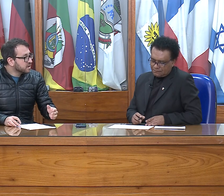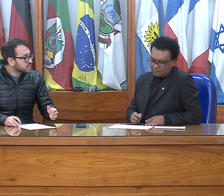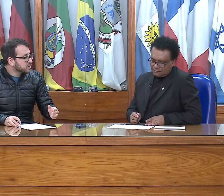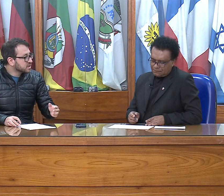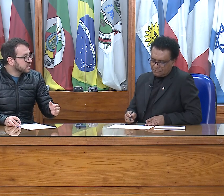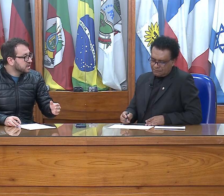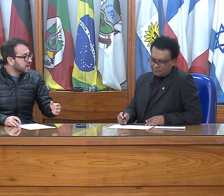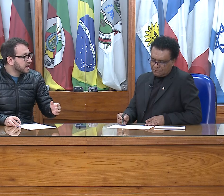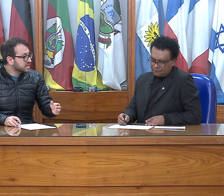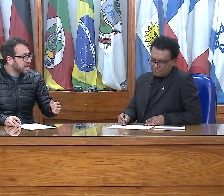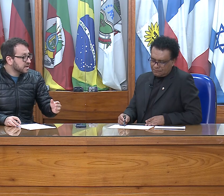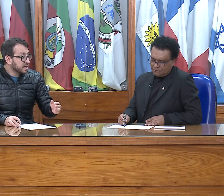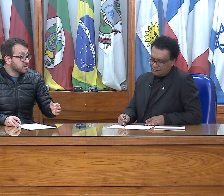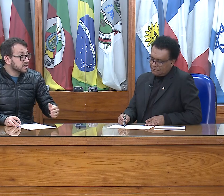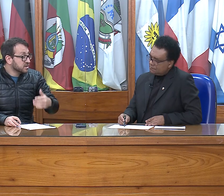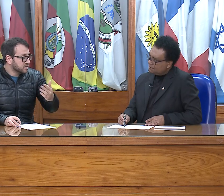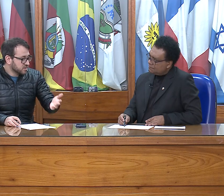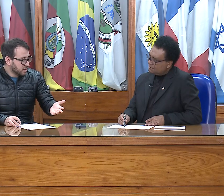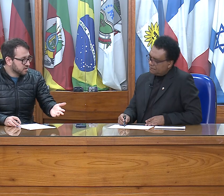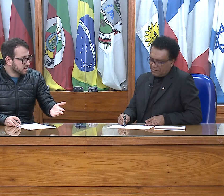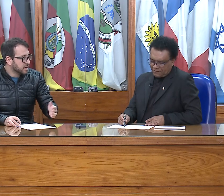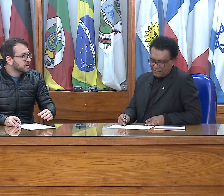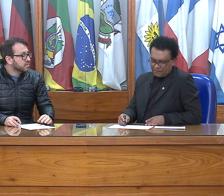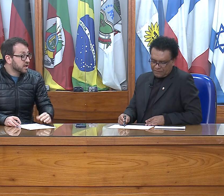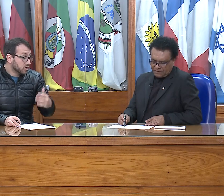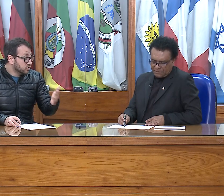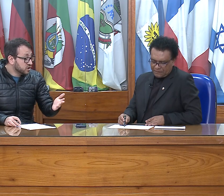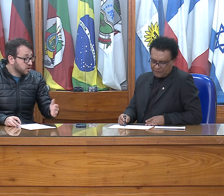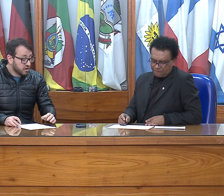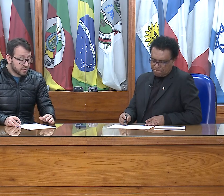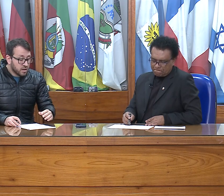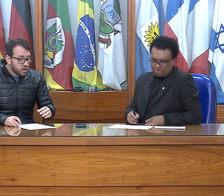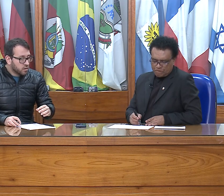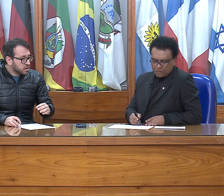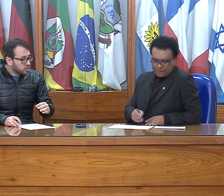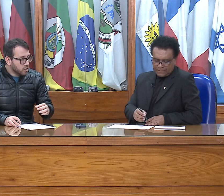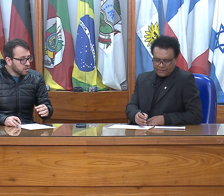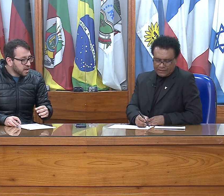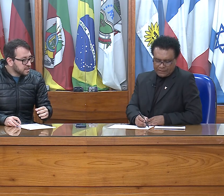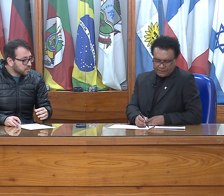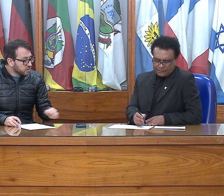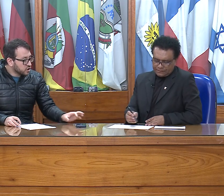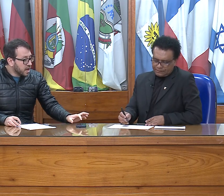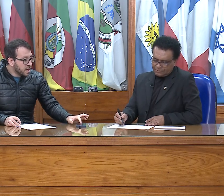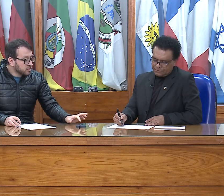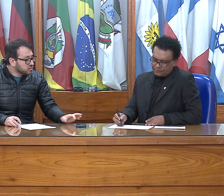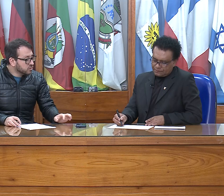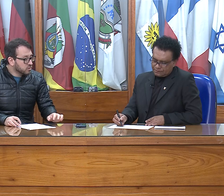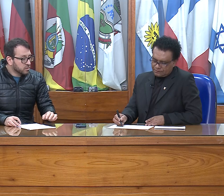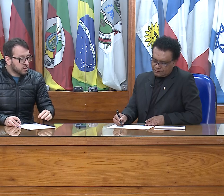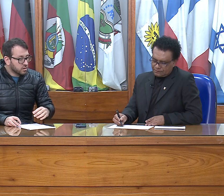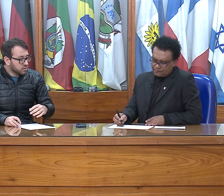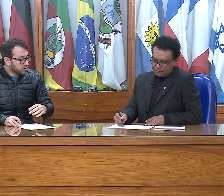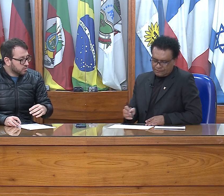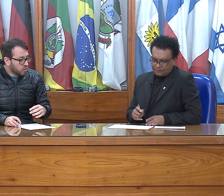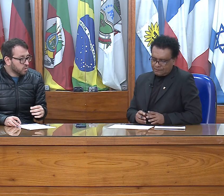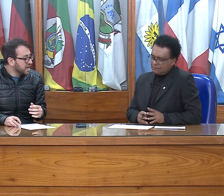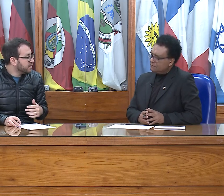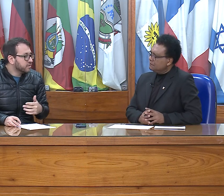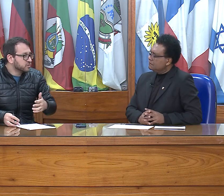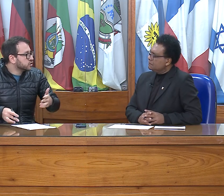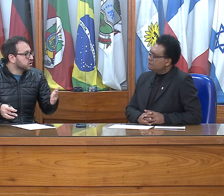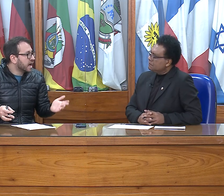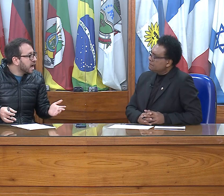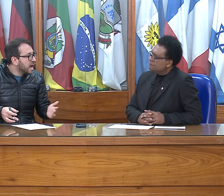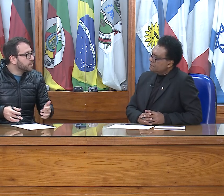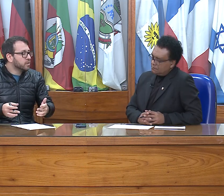gratuita para as pessoas que realizarem a doação dessas órgãos lá para doadores de órgãos como que é esse projeto como